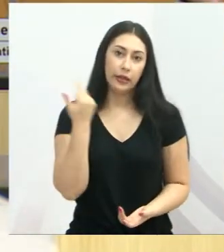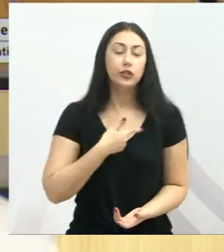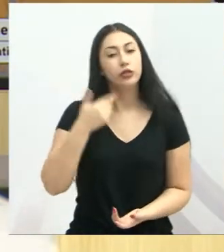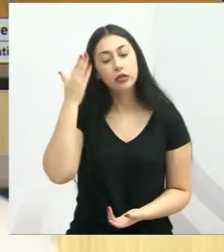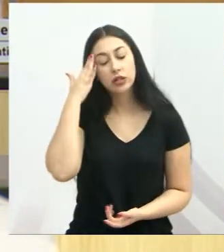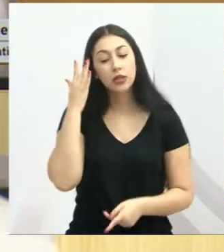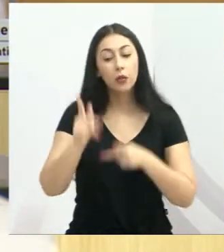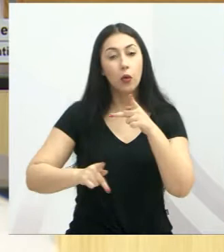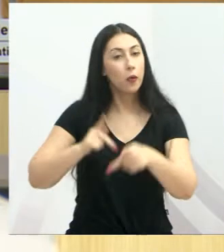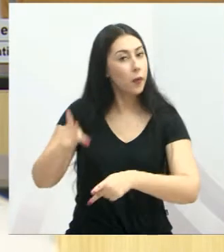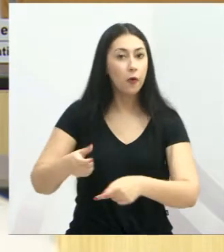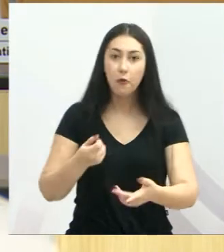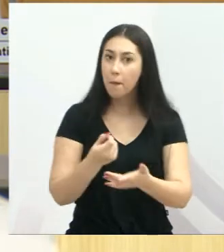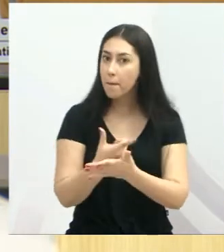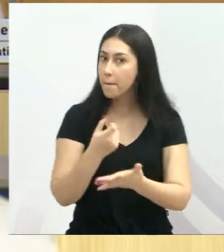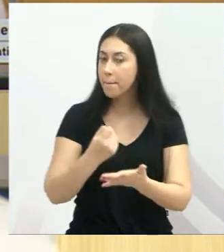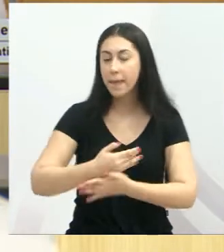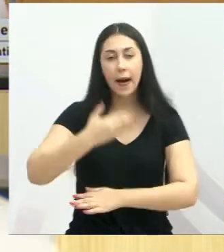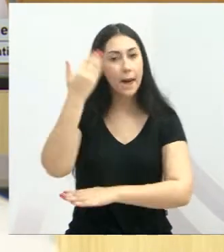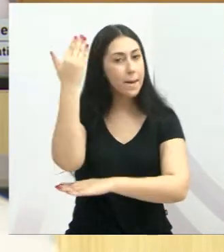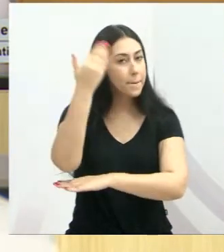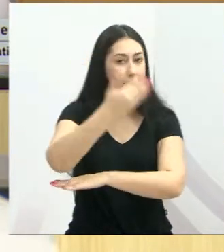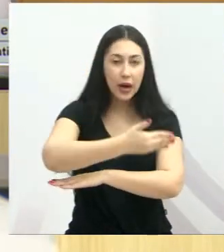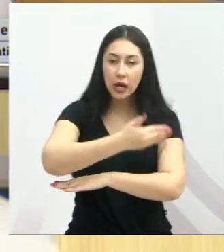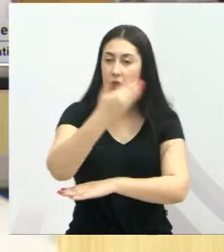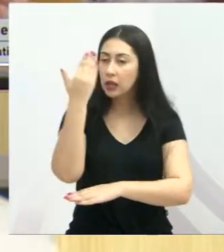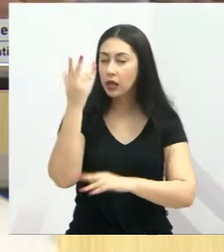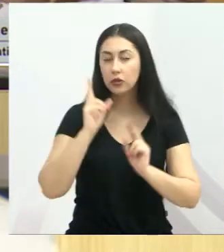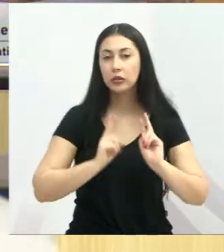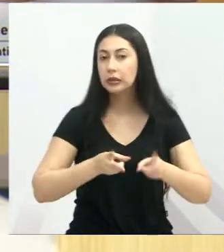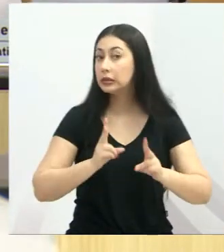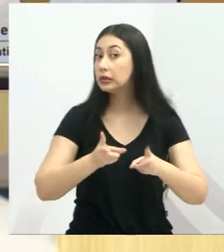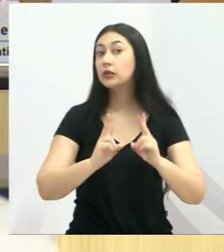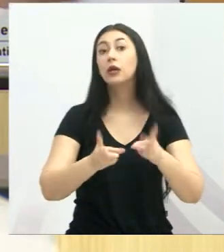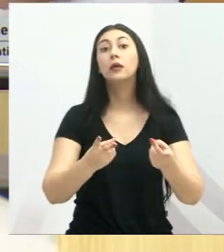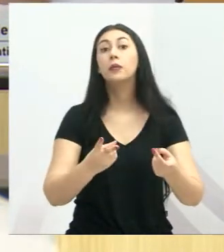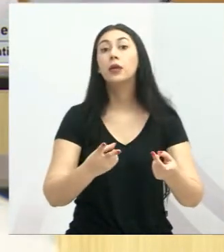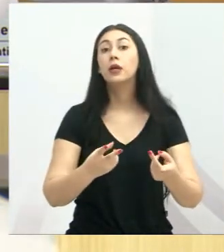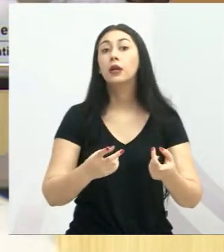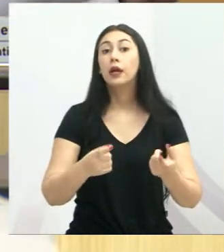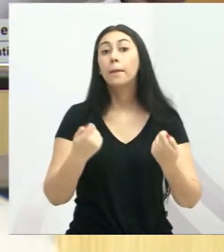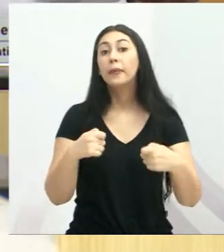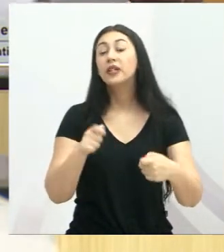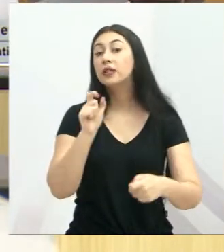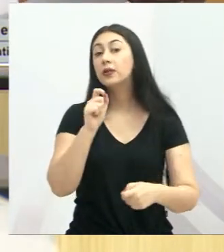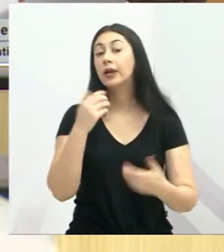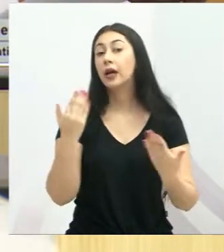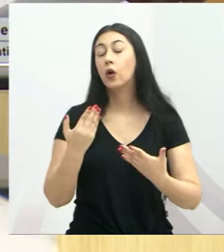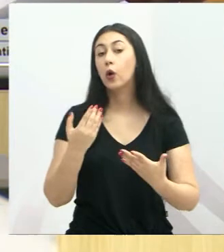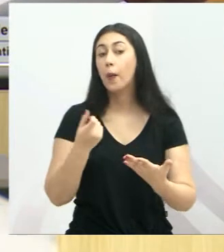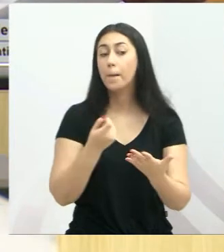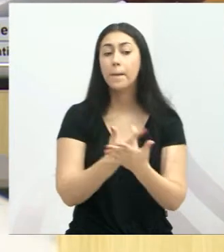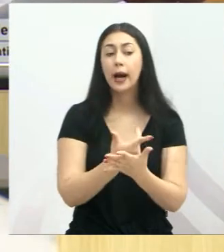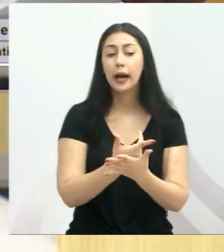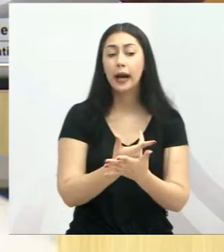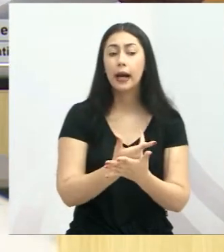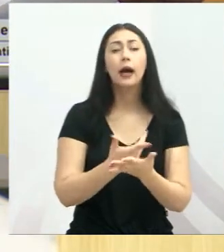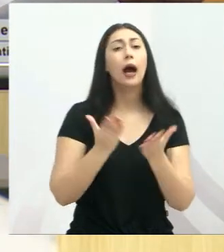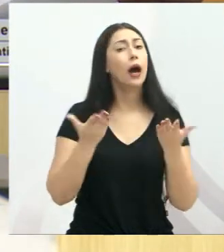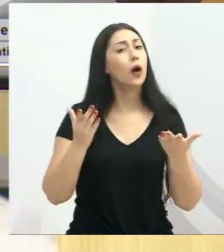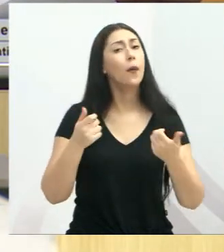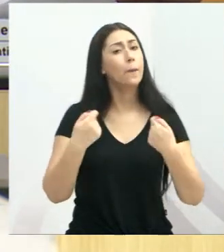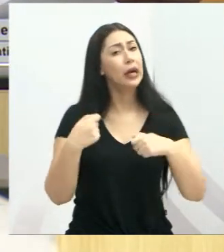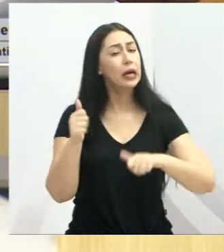entrar e sair da cidade, tarifas essas que deveriam ser revertidas em melhoria na rodovia por parte